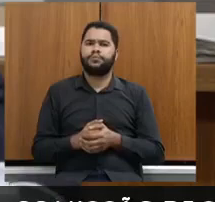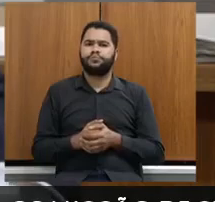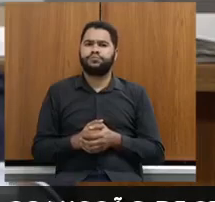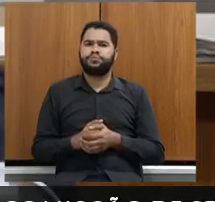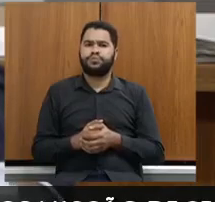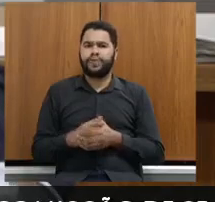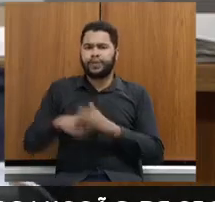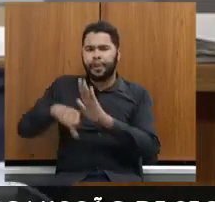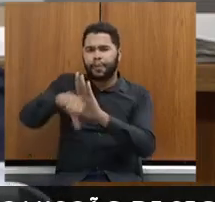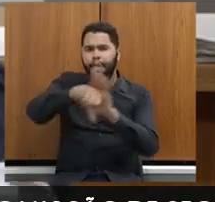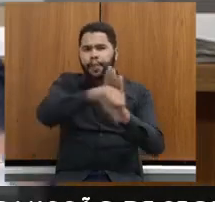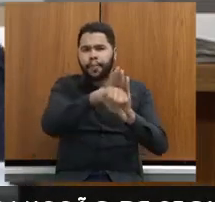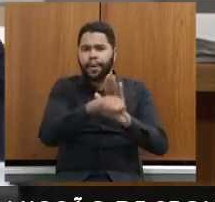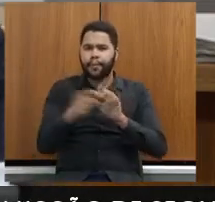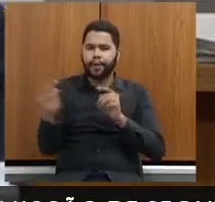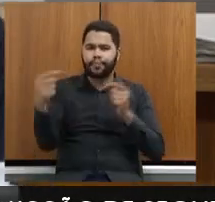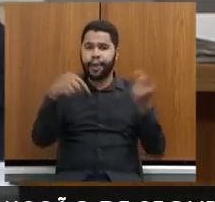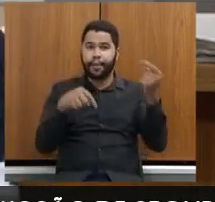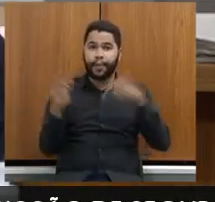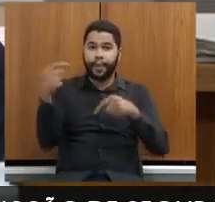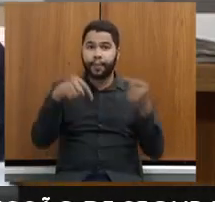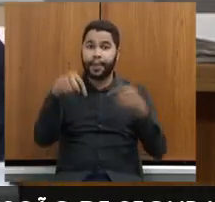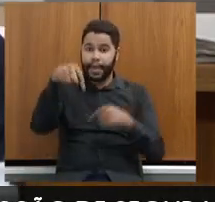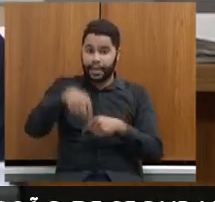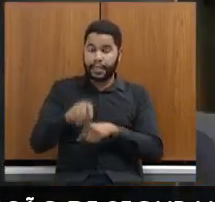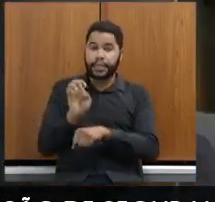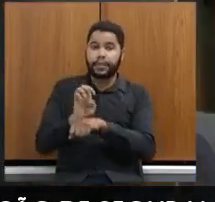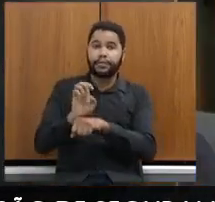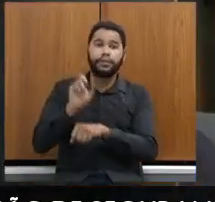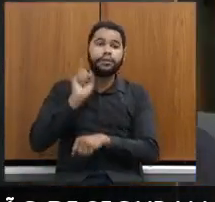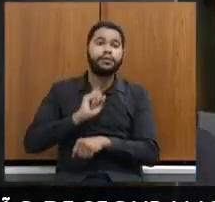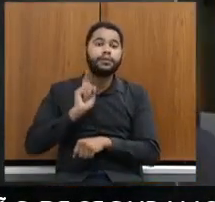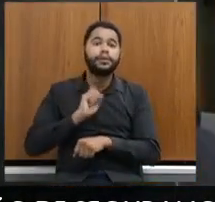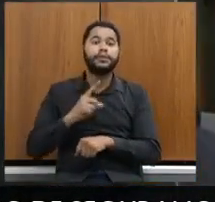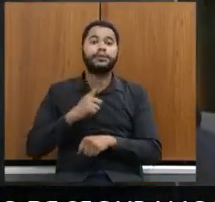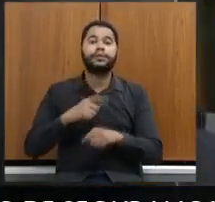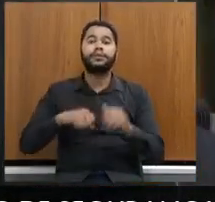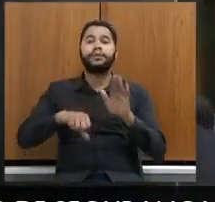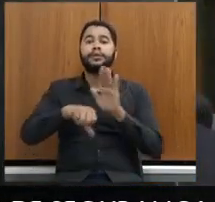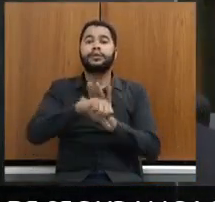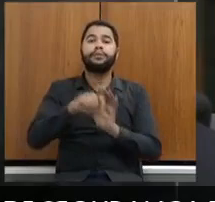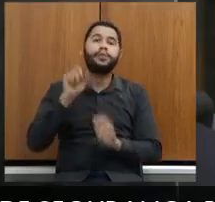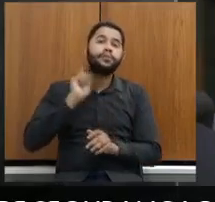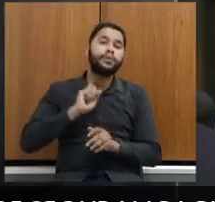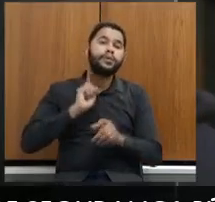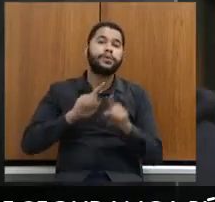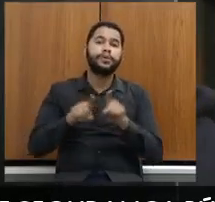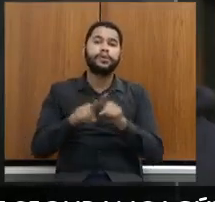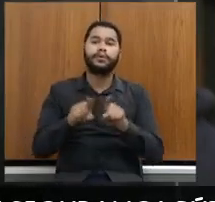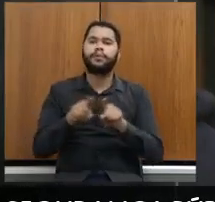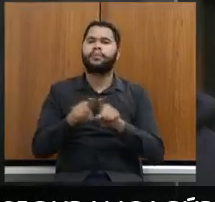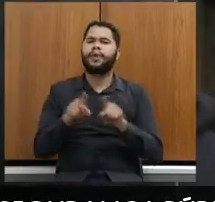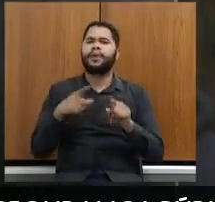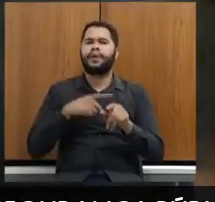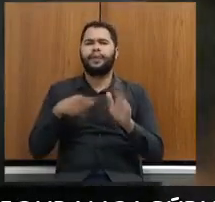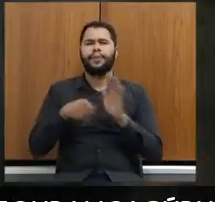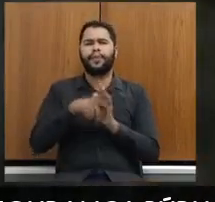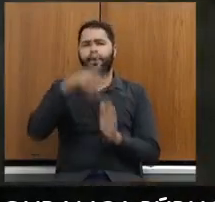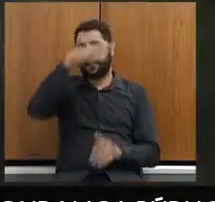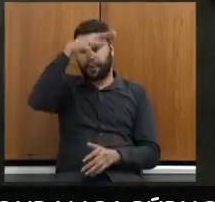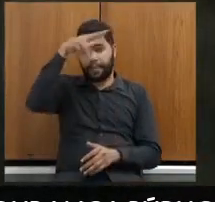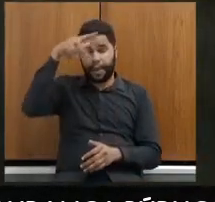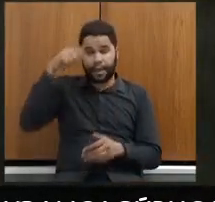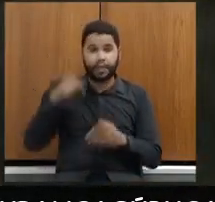né desses criminosos que vieram que nosso estado nós temos aqui criminosos de Minas Gerais uma Estamos também de Manaus chama de